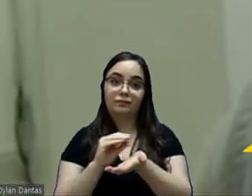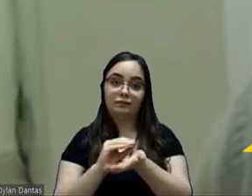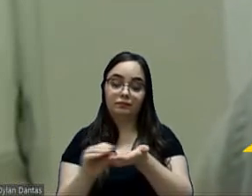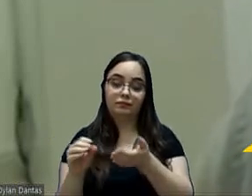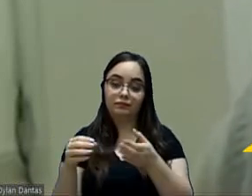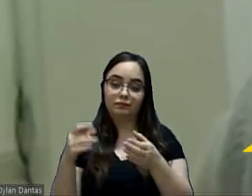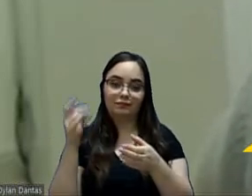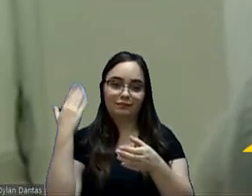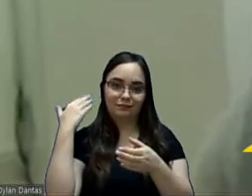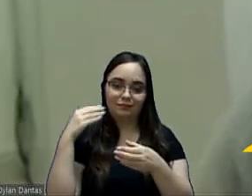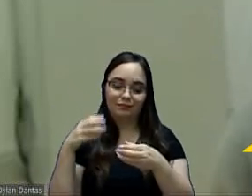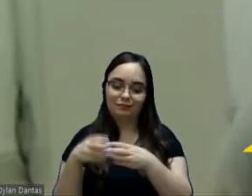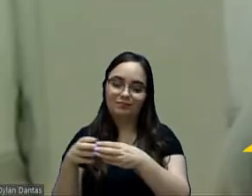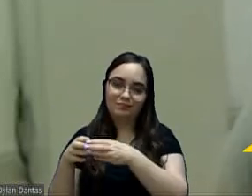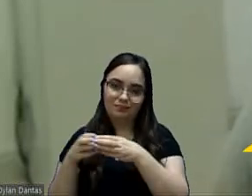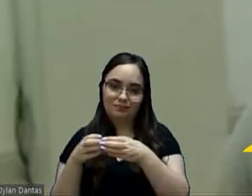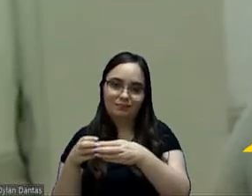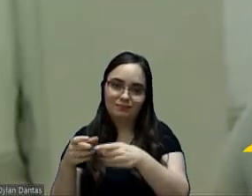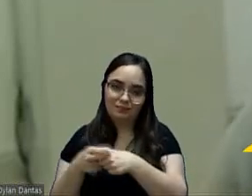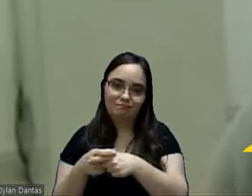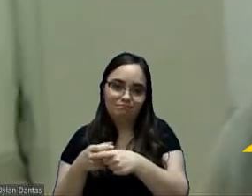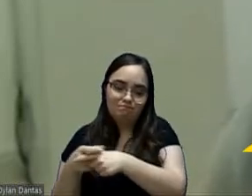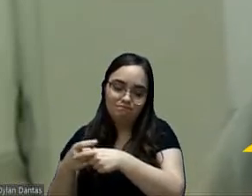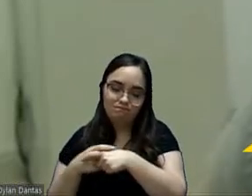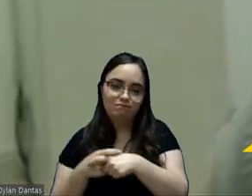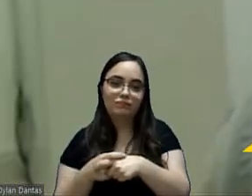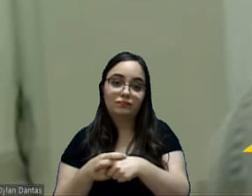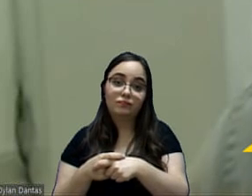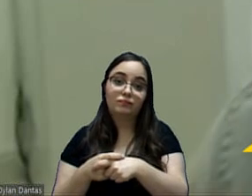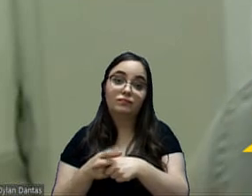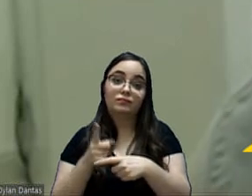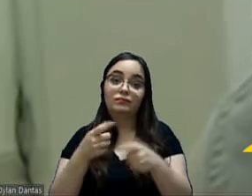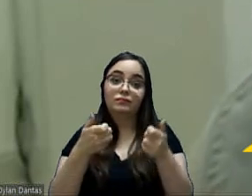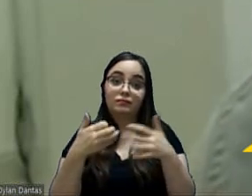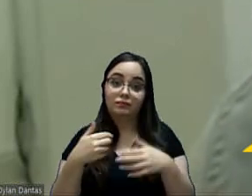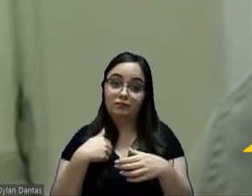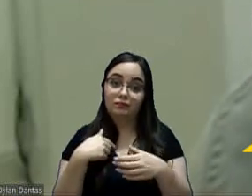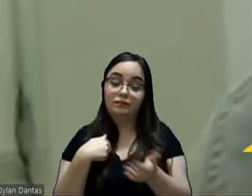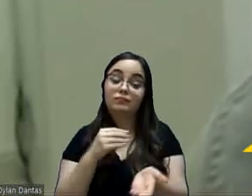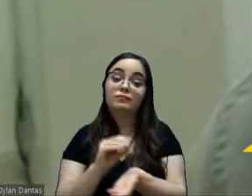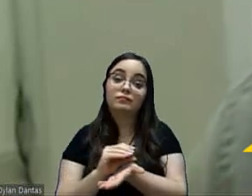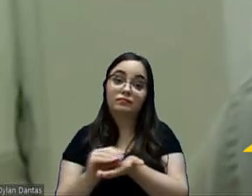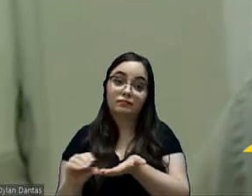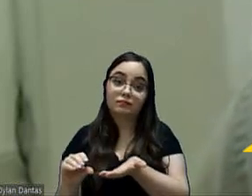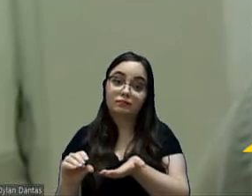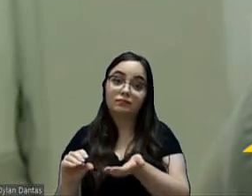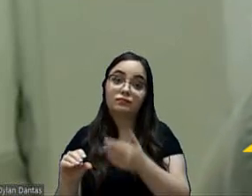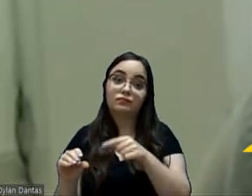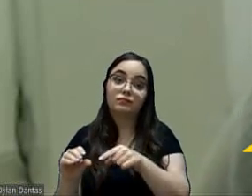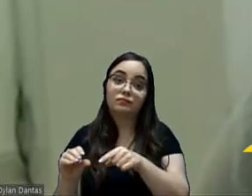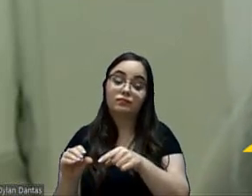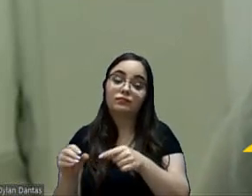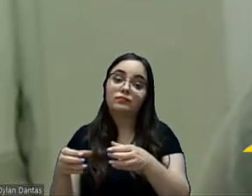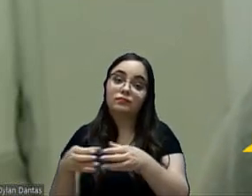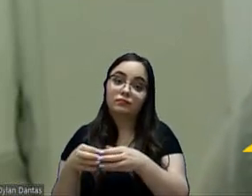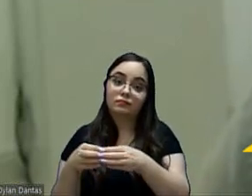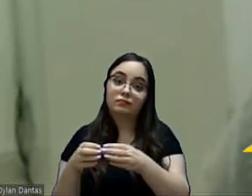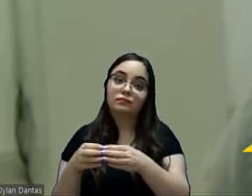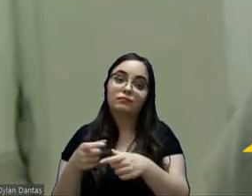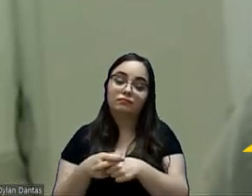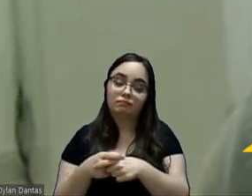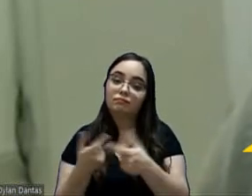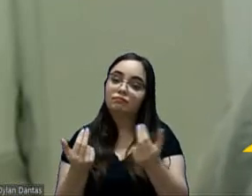para instituições. E o doutor disse: estou destinando as emendas, a minha emenda, também para uma